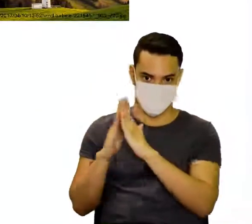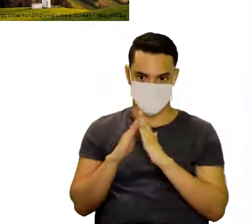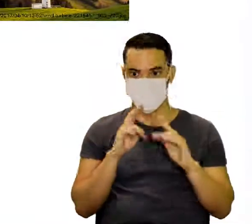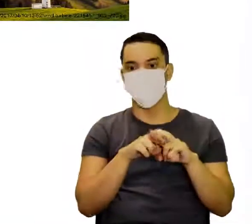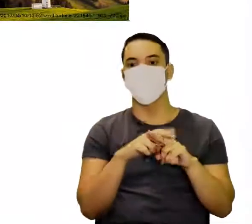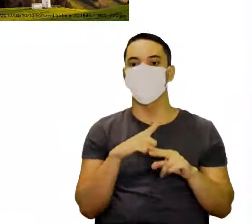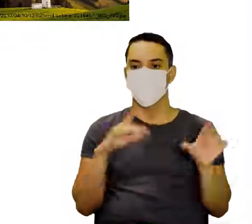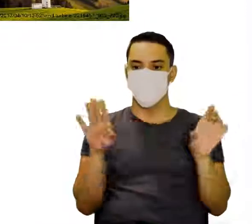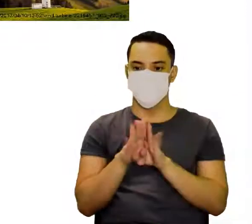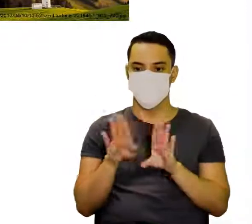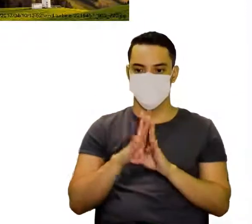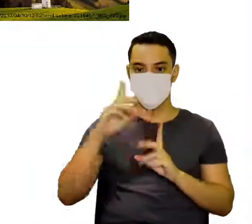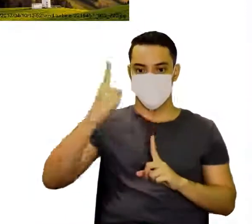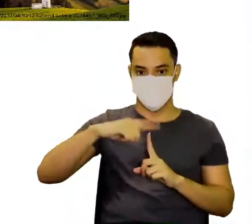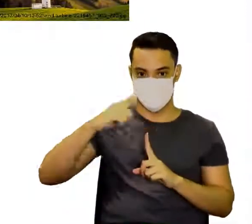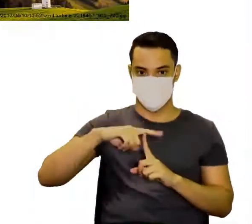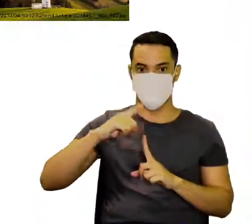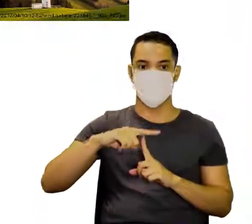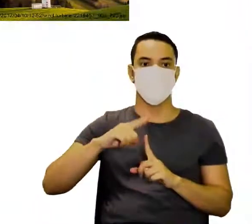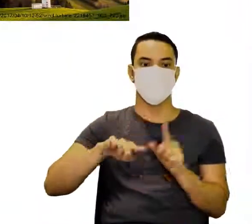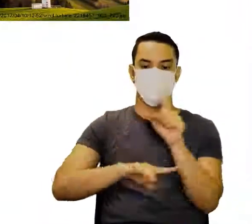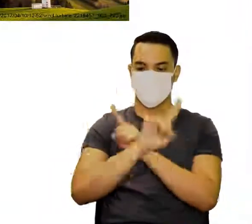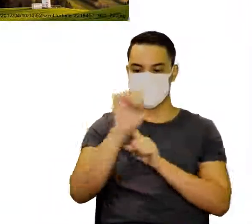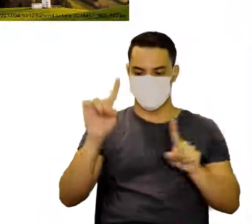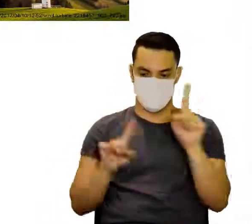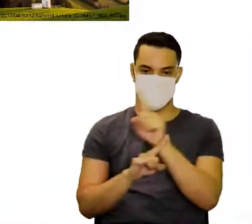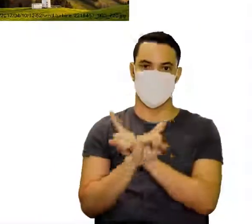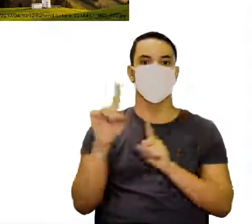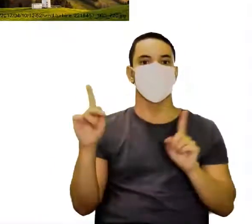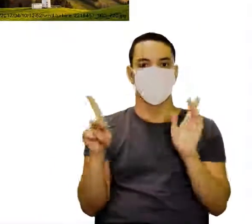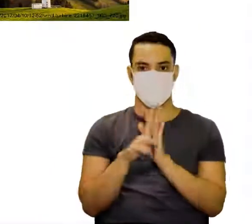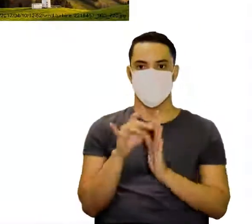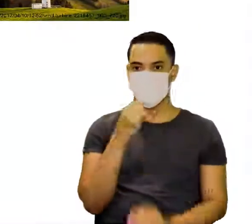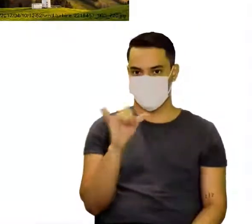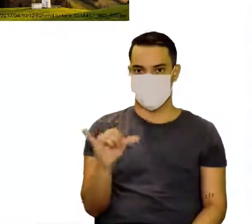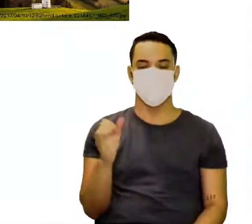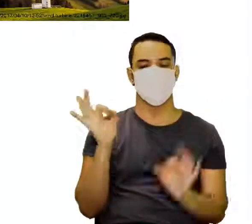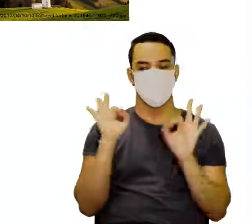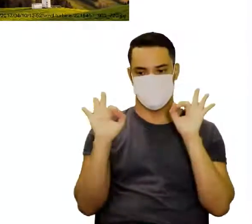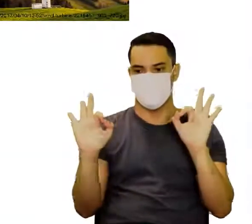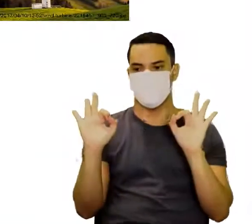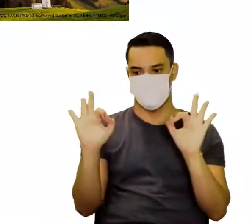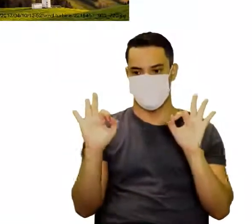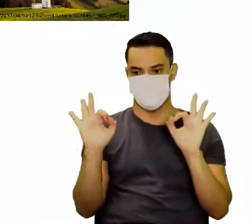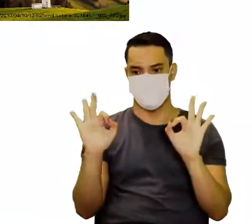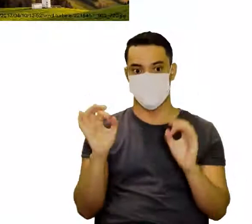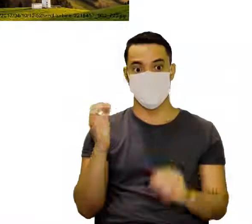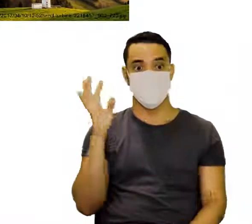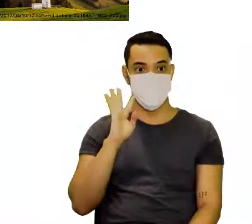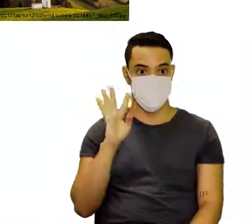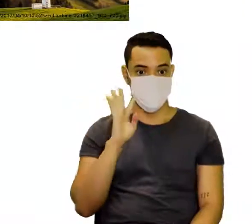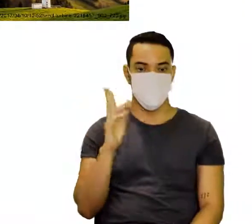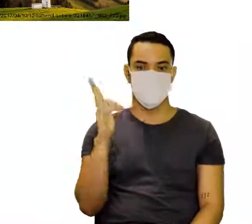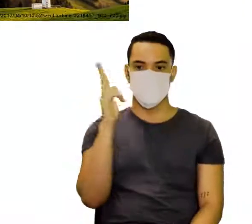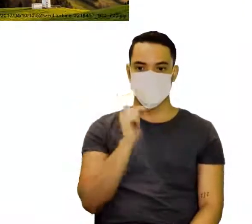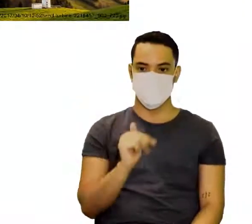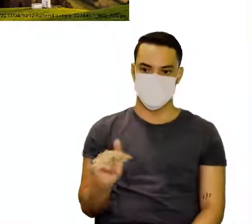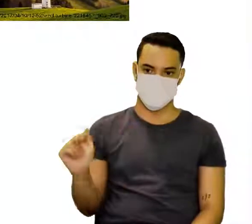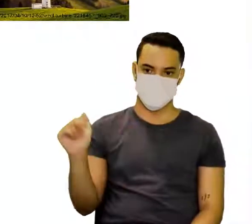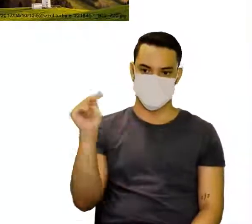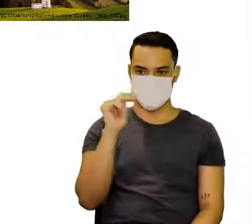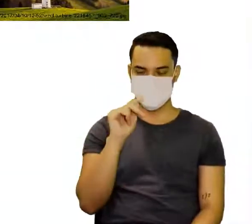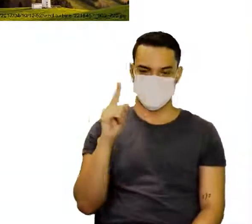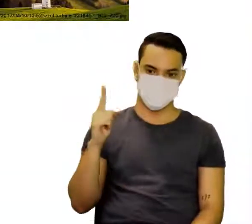temos também um tipo de gerador de energia bem bacana, tá bom, pessoal? E aqui, ó, no desenho